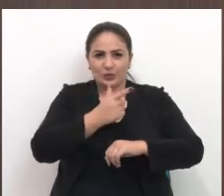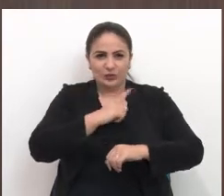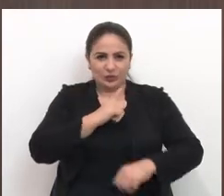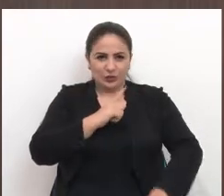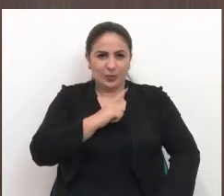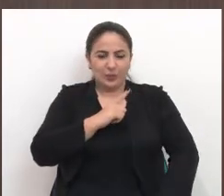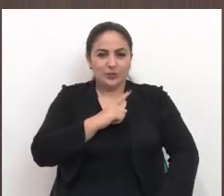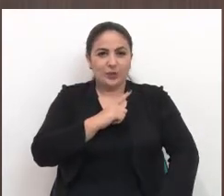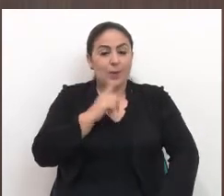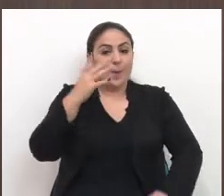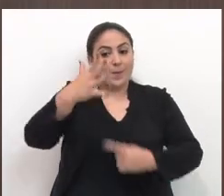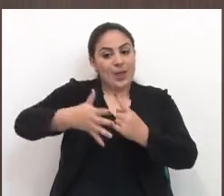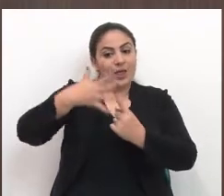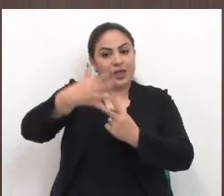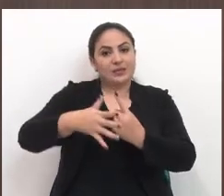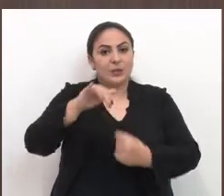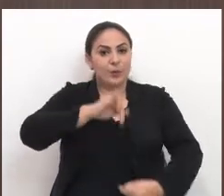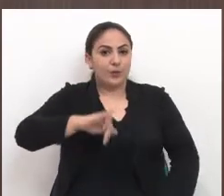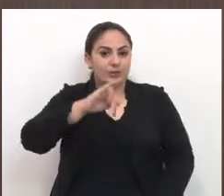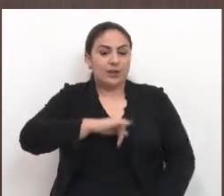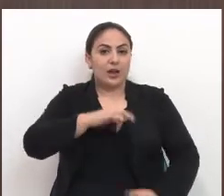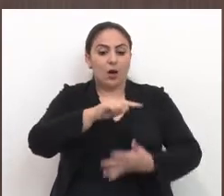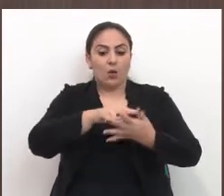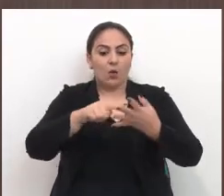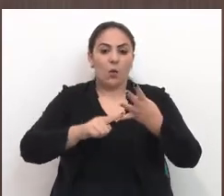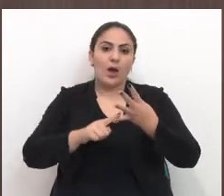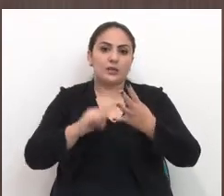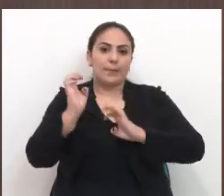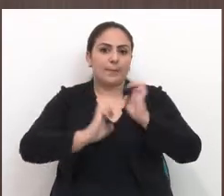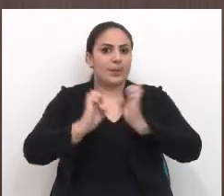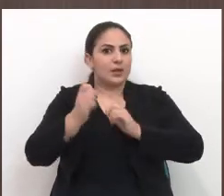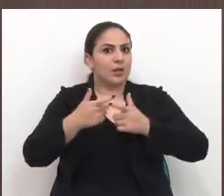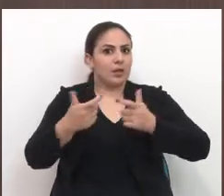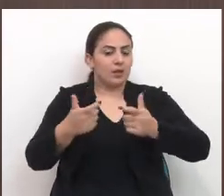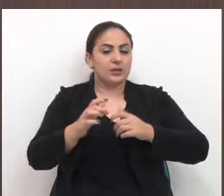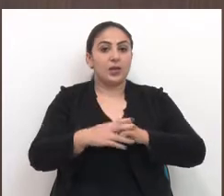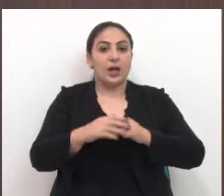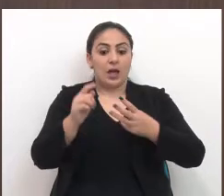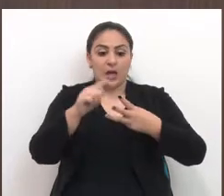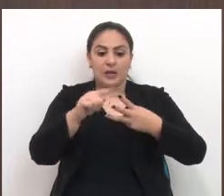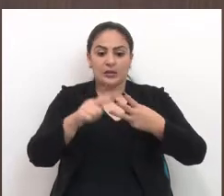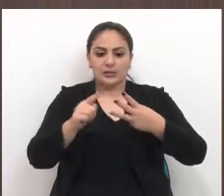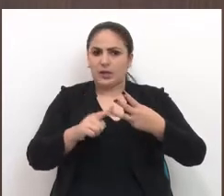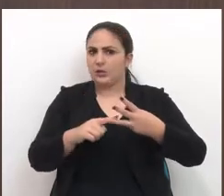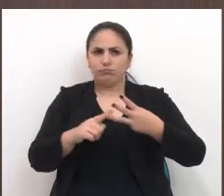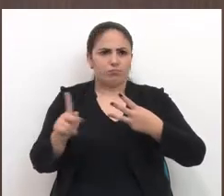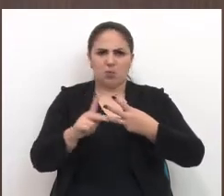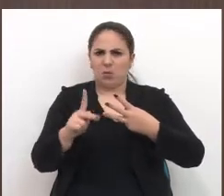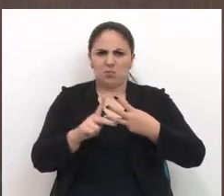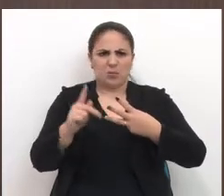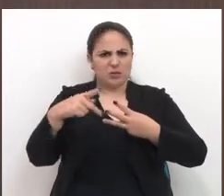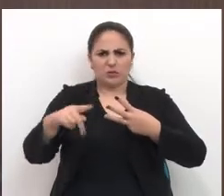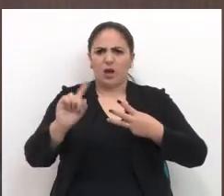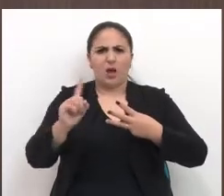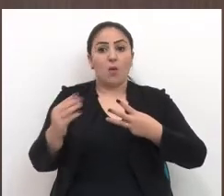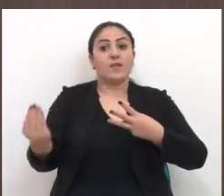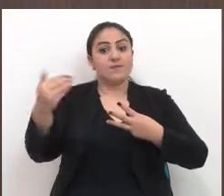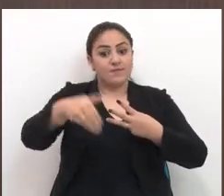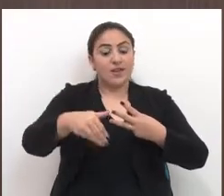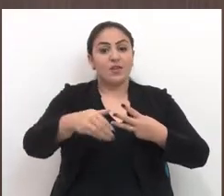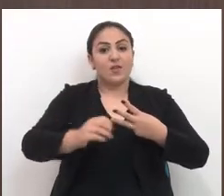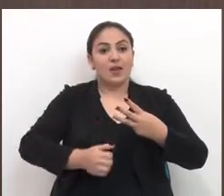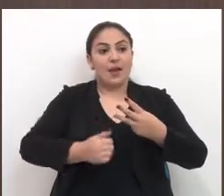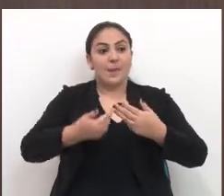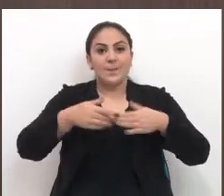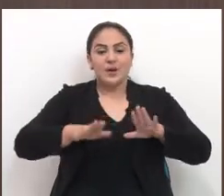uma palestra muito importante com 4 grandes empresários. Desses 4, 3 não eram de Passo Fundo, vieram para Passo Fundo,